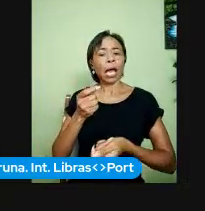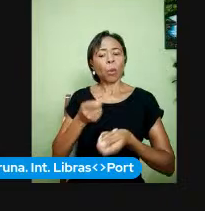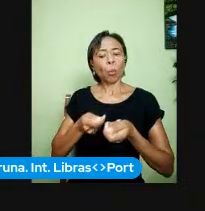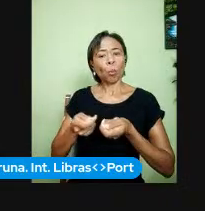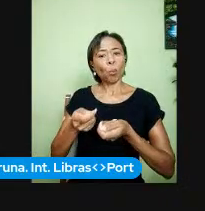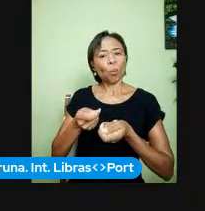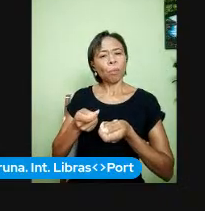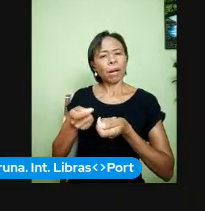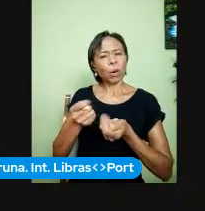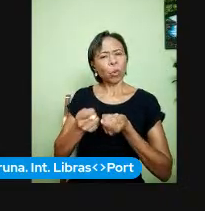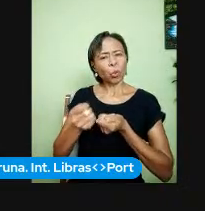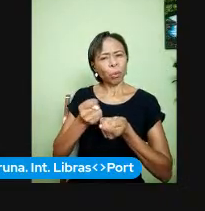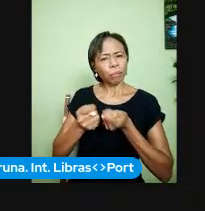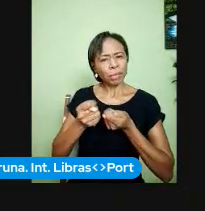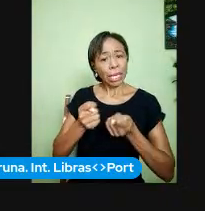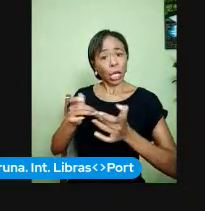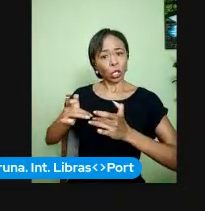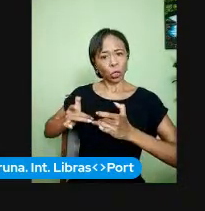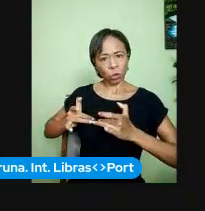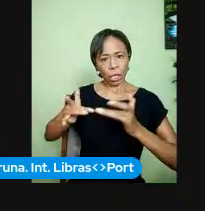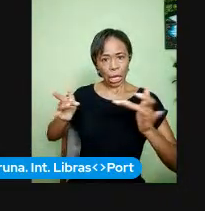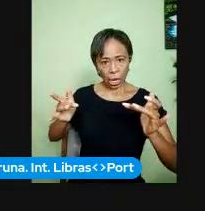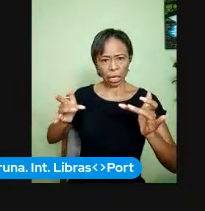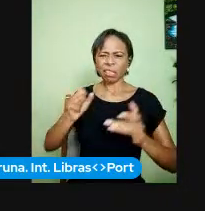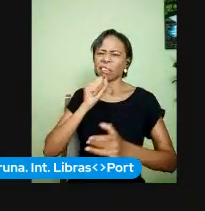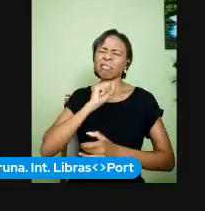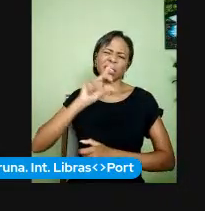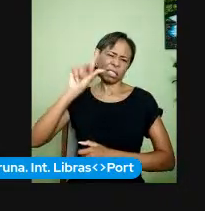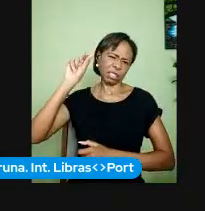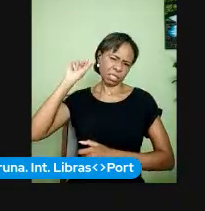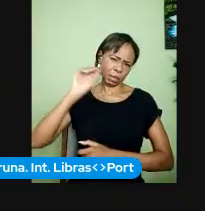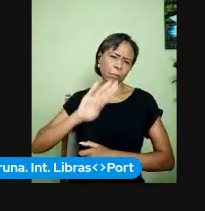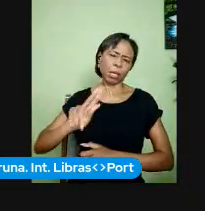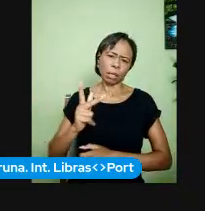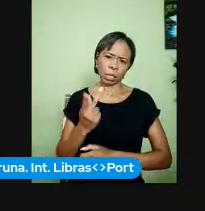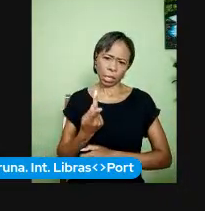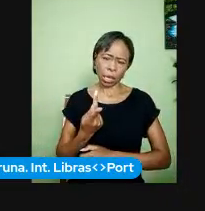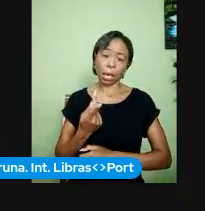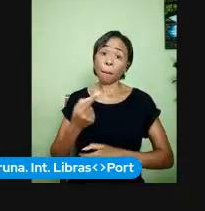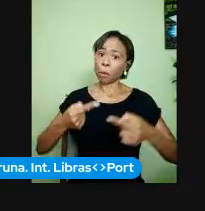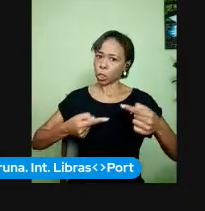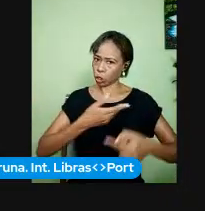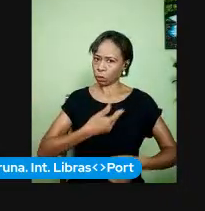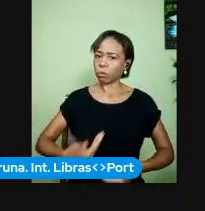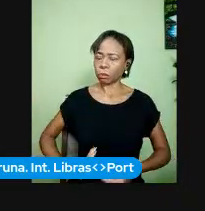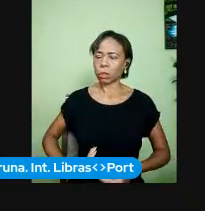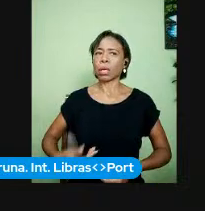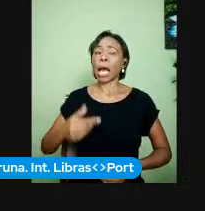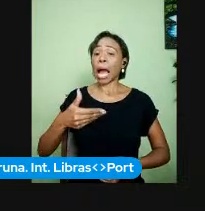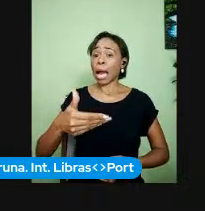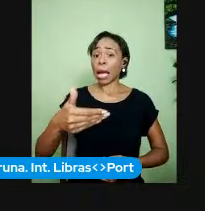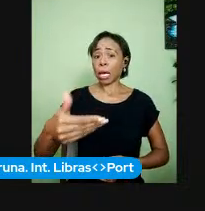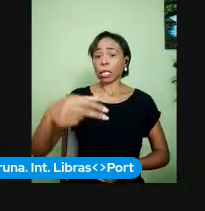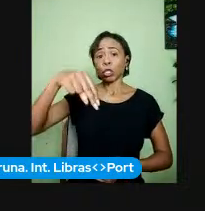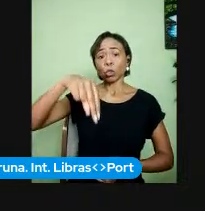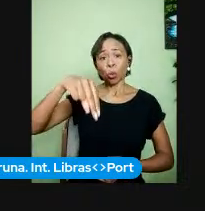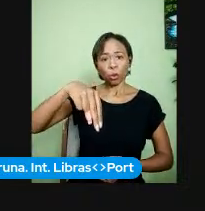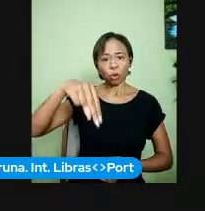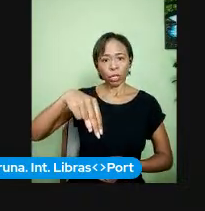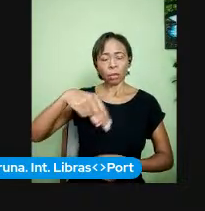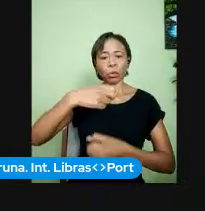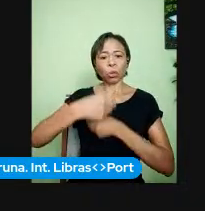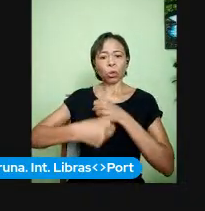pública já há muito tempo estabelecida em Belo Horizonte. E agora tem uma novidade, a partir de novembro de